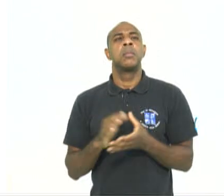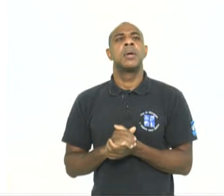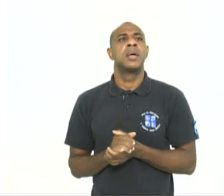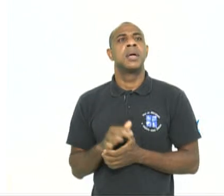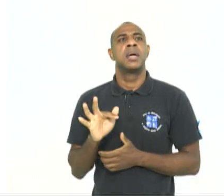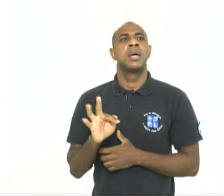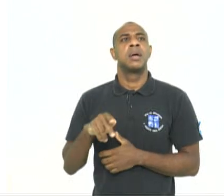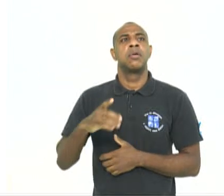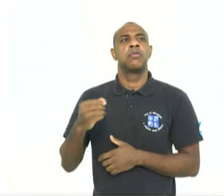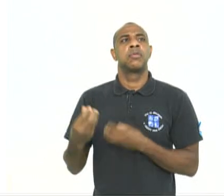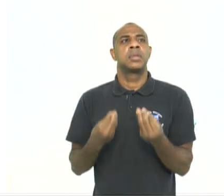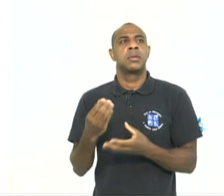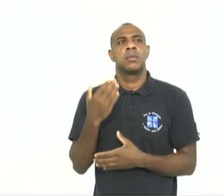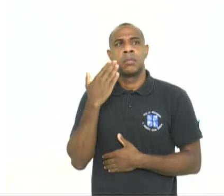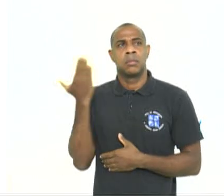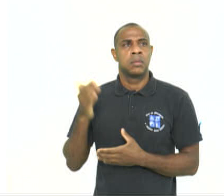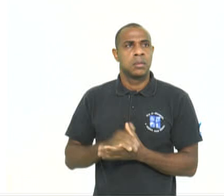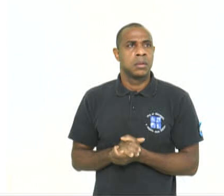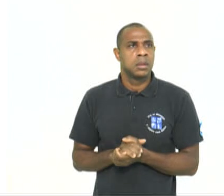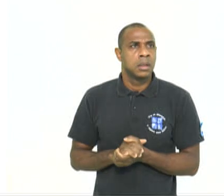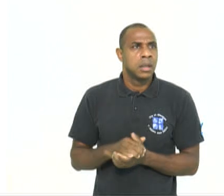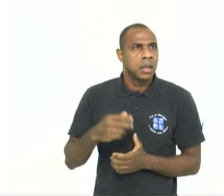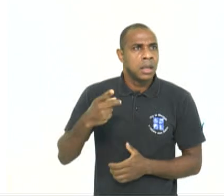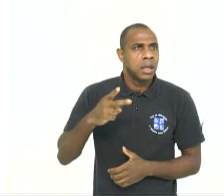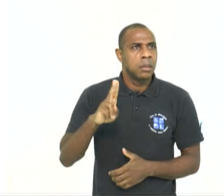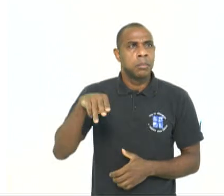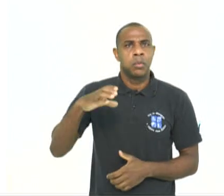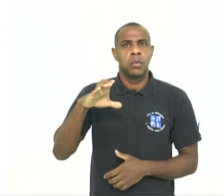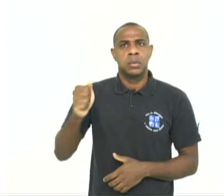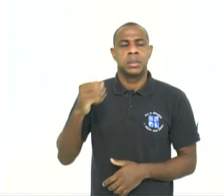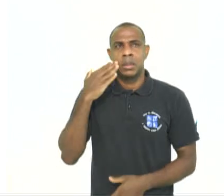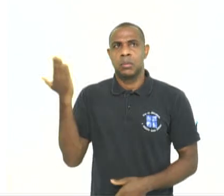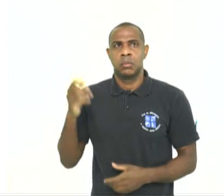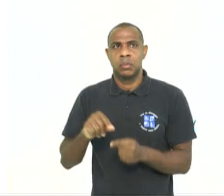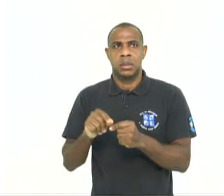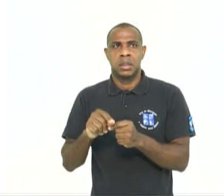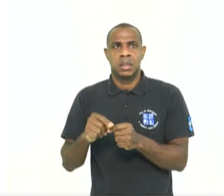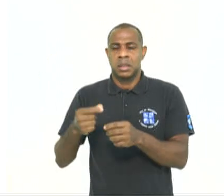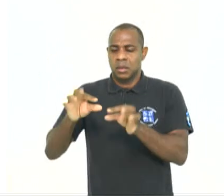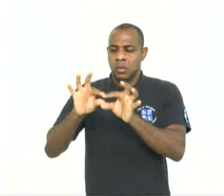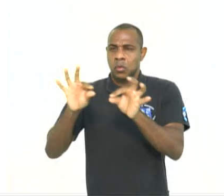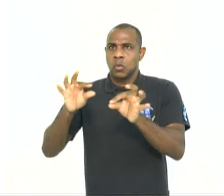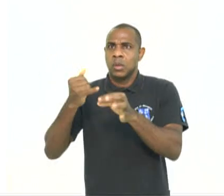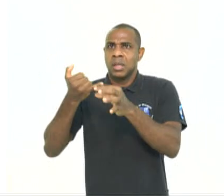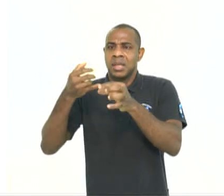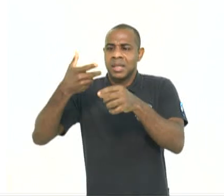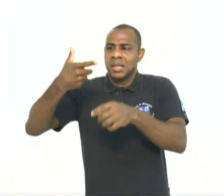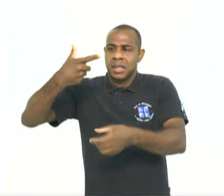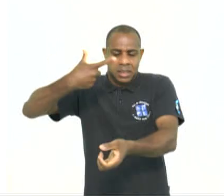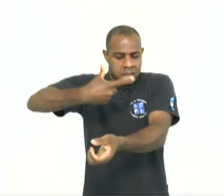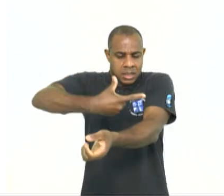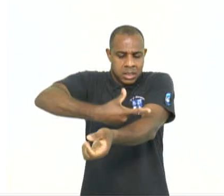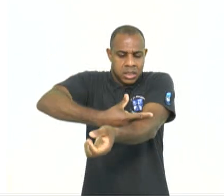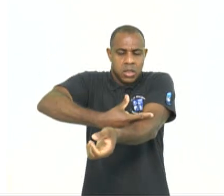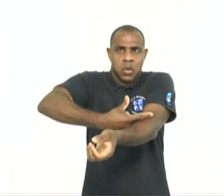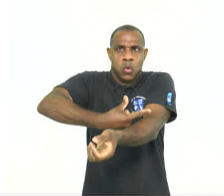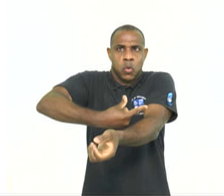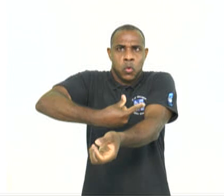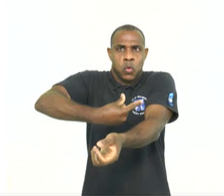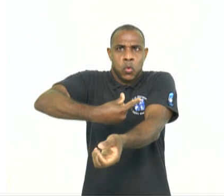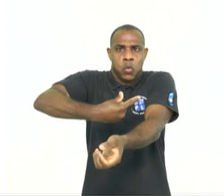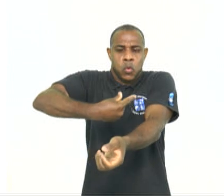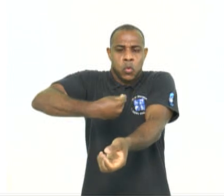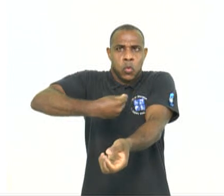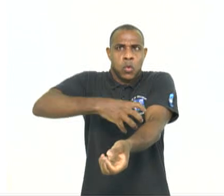punção é o seguinte: vai ter uma agulha grossa que vai ser inserida no osso ilíaco e vai sugar cerca de 15 mililitros desse